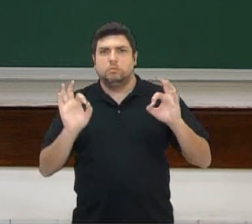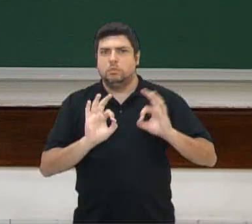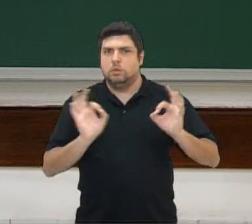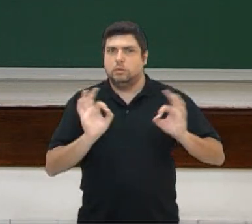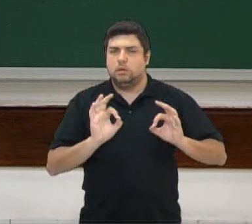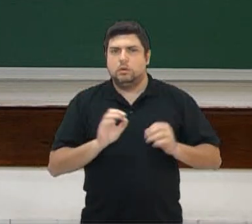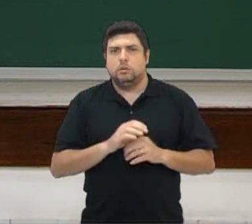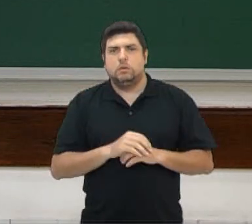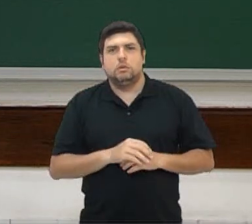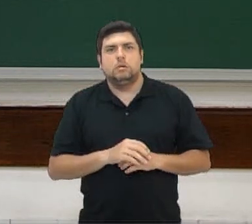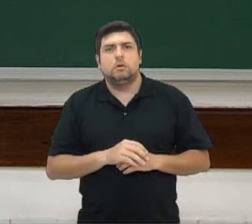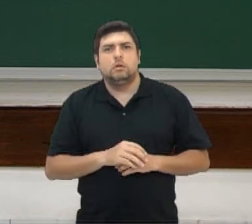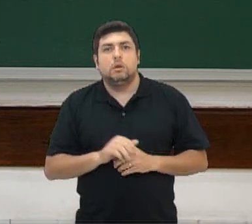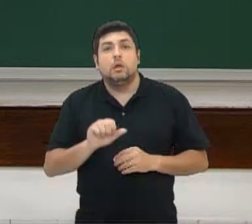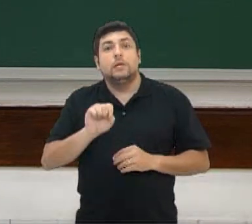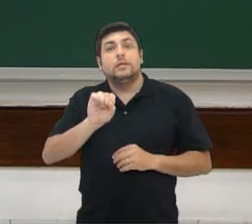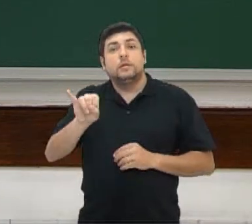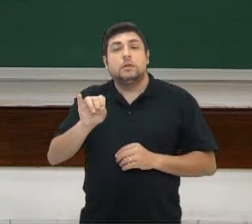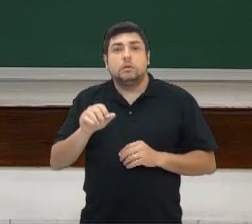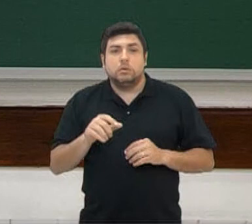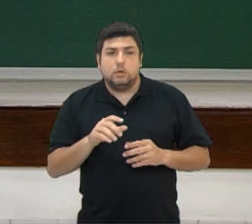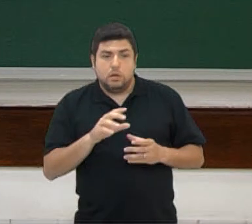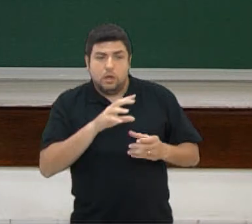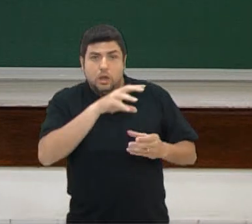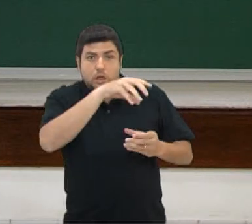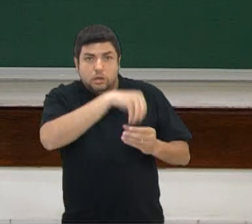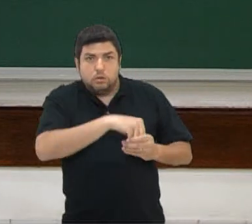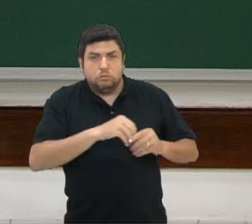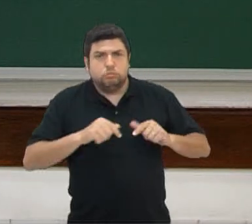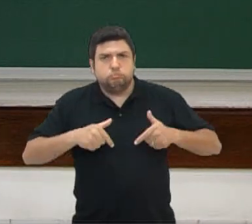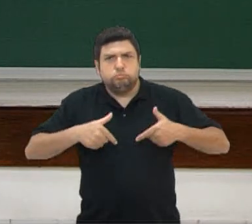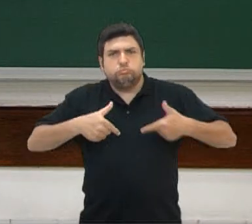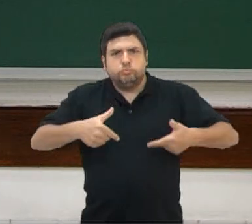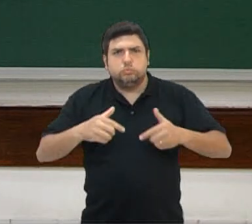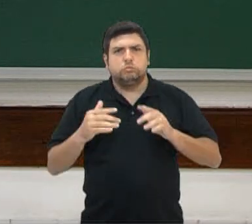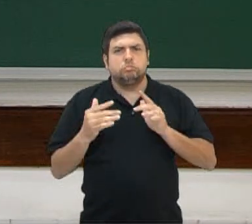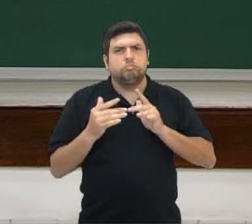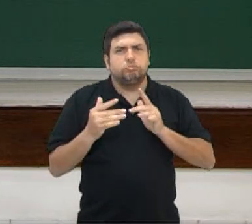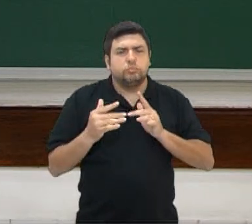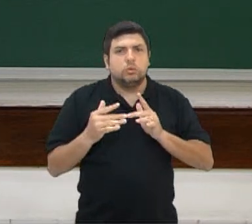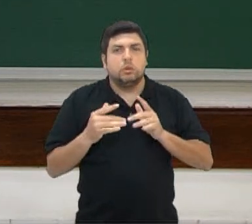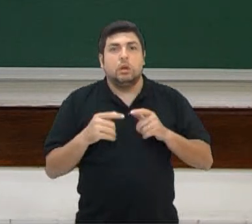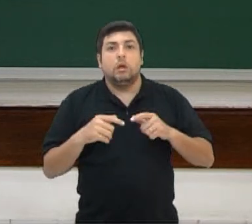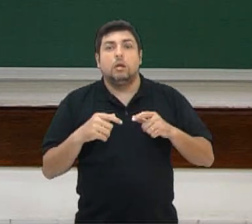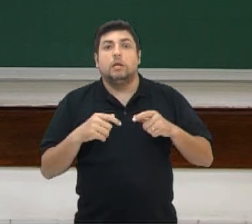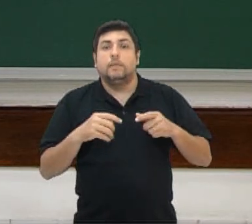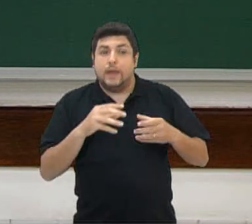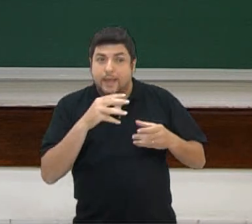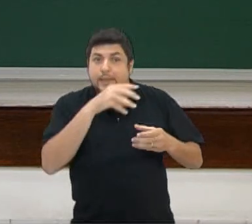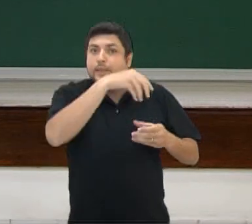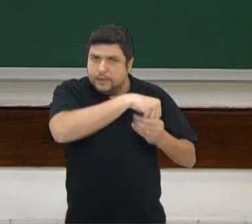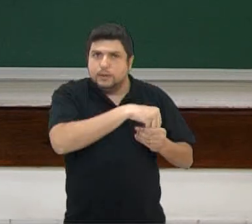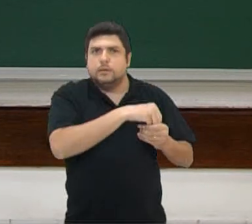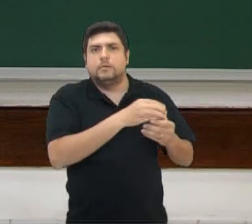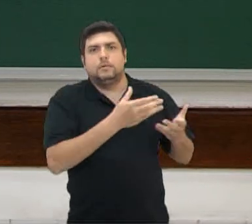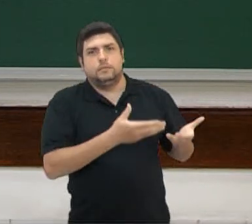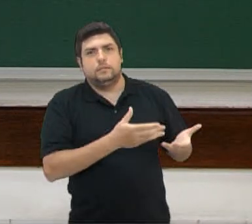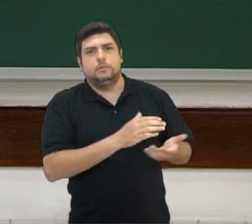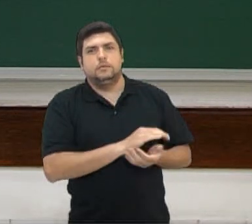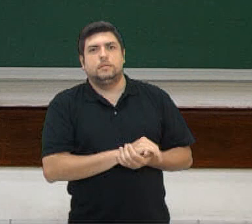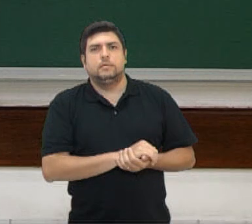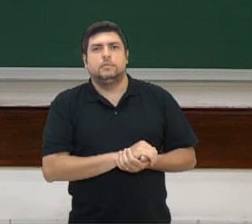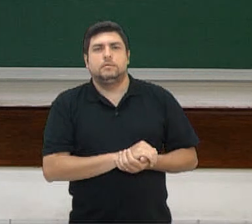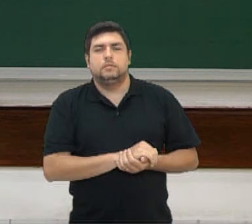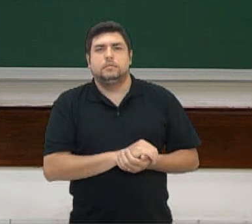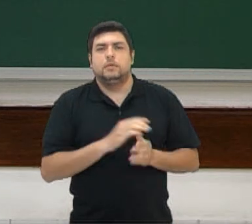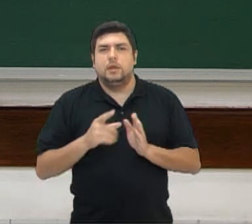que você tenha, qualquer tipo de atitude, de sociabilidade que você tenha dentro dela. Sempre lembrando, a gente falou,